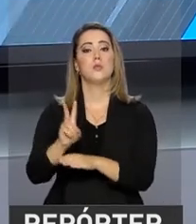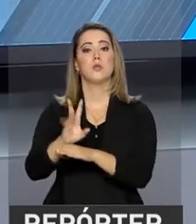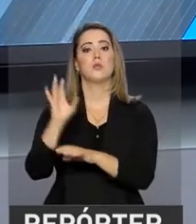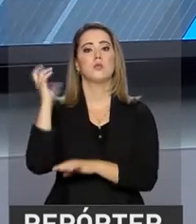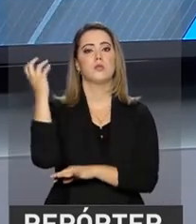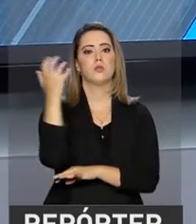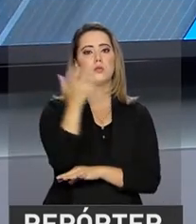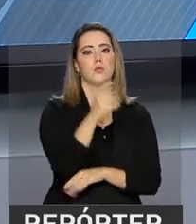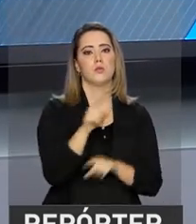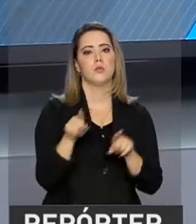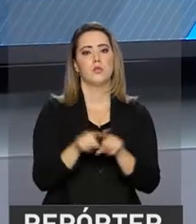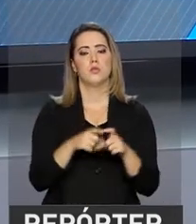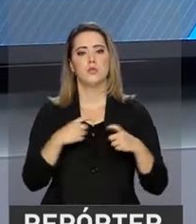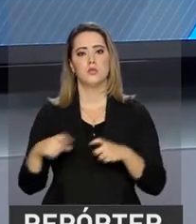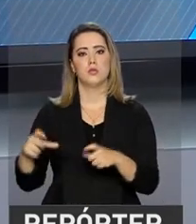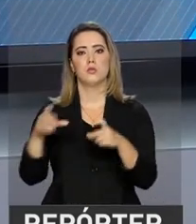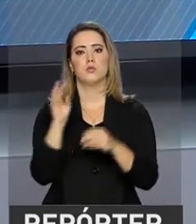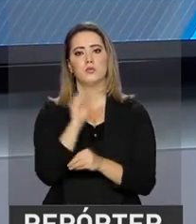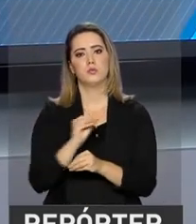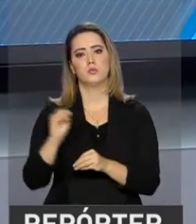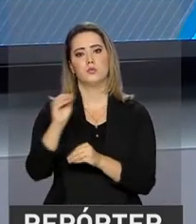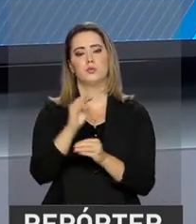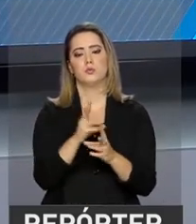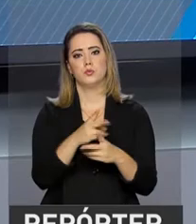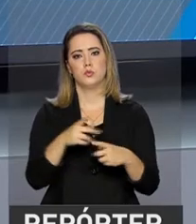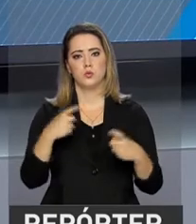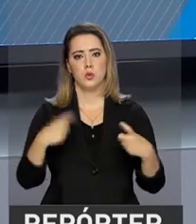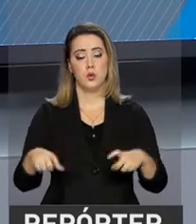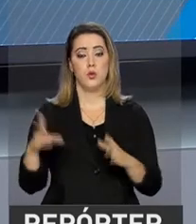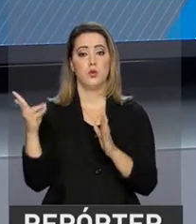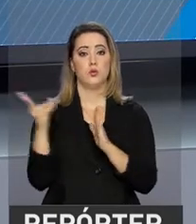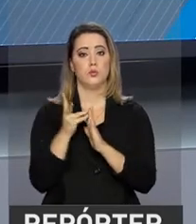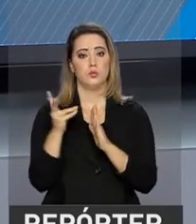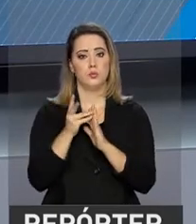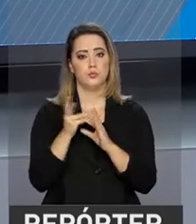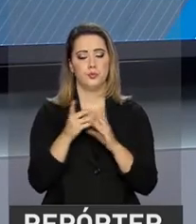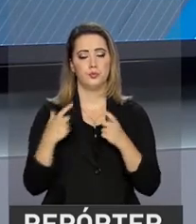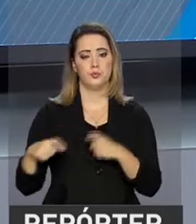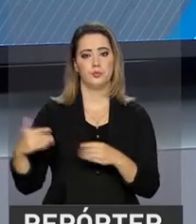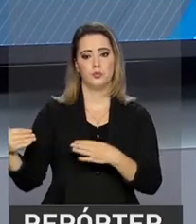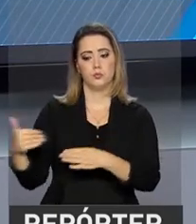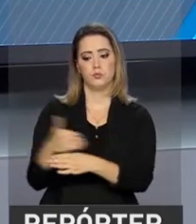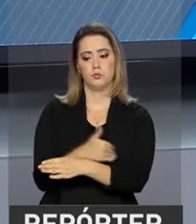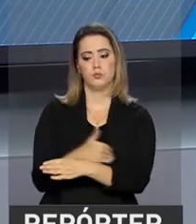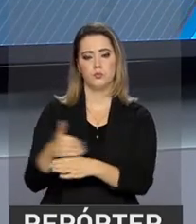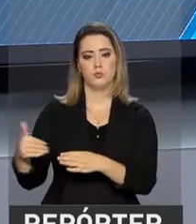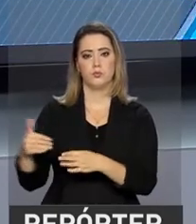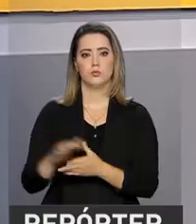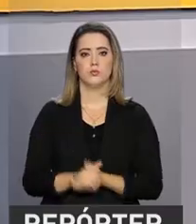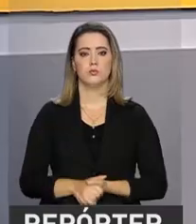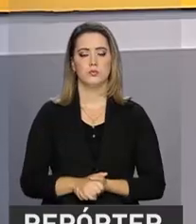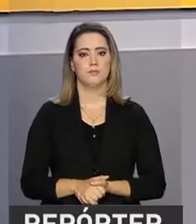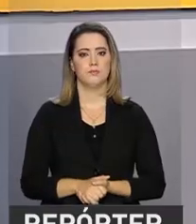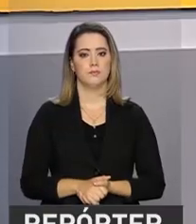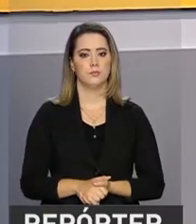da vegetação nativa unidade de conservação terras indígenas e regiões de fronteira